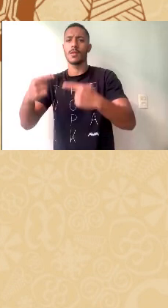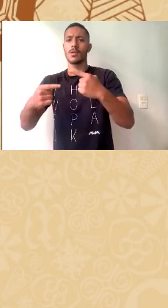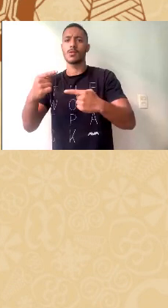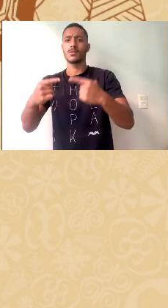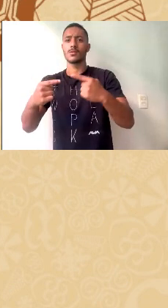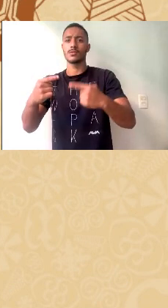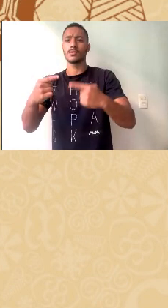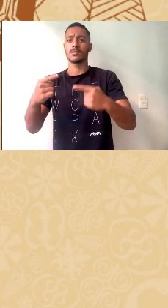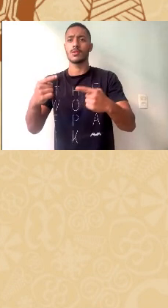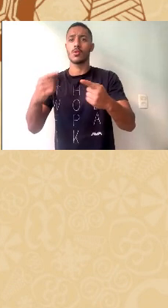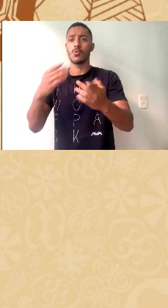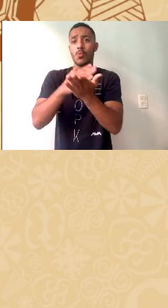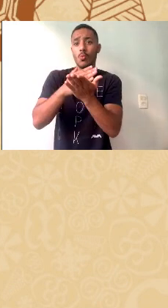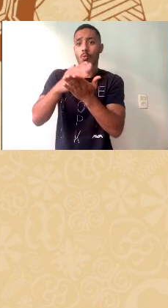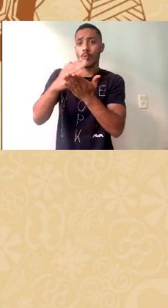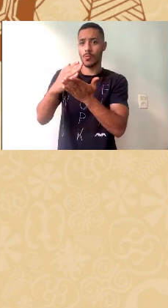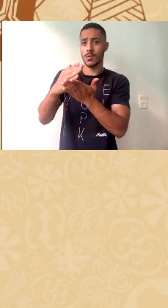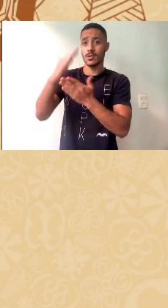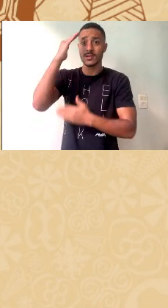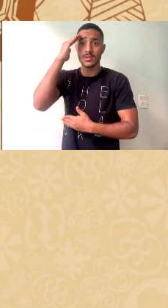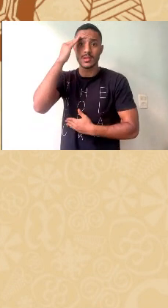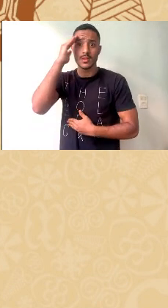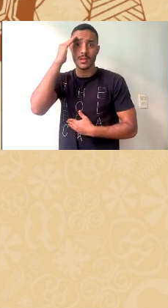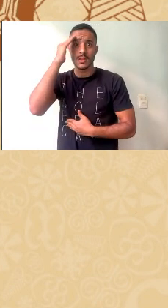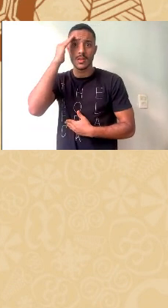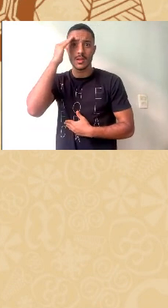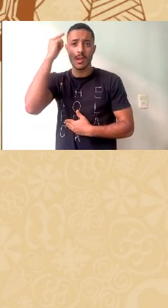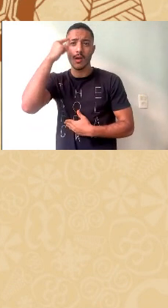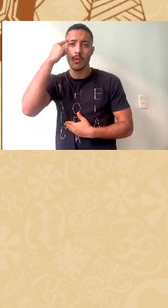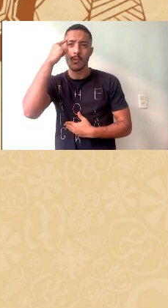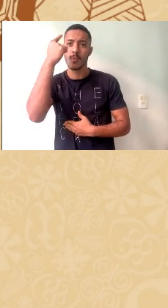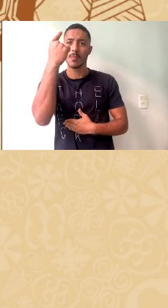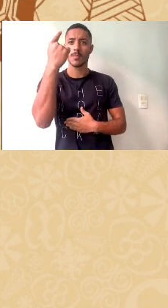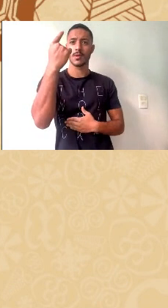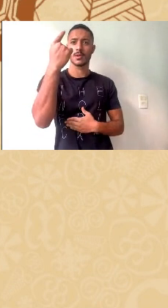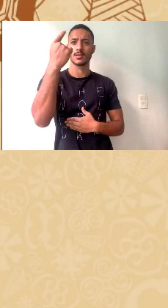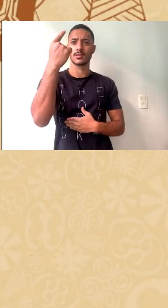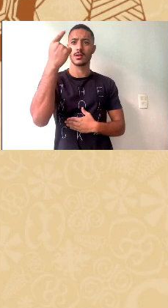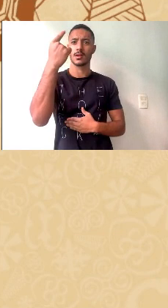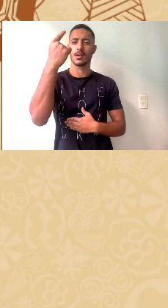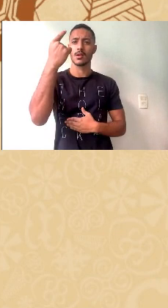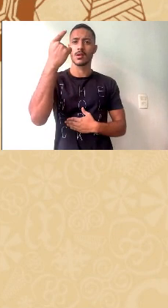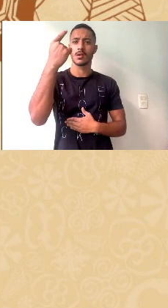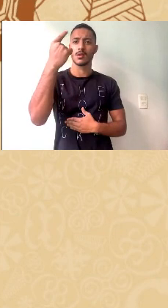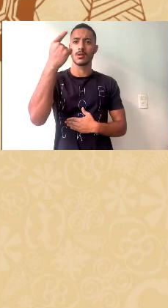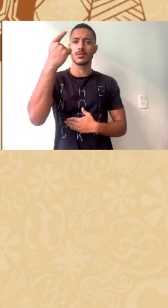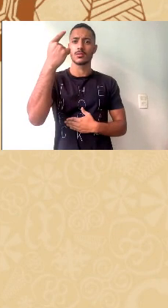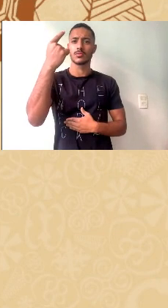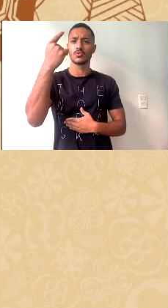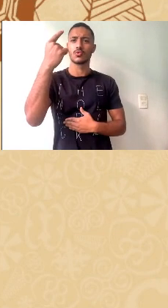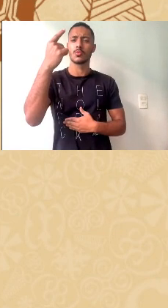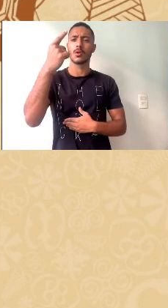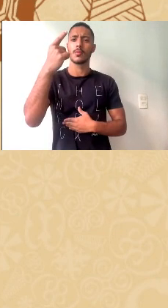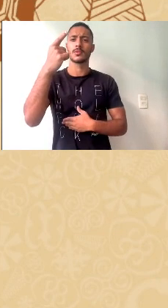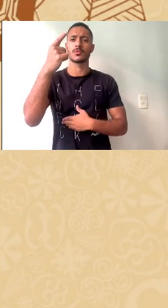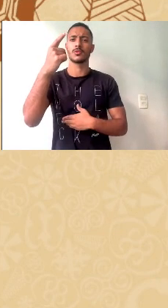ponto de partida, entender que, ao pensar, ao nos debruçarmos sobre o exercício de uma psicologia